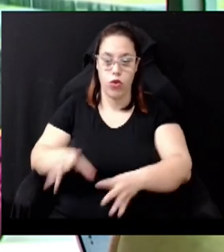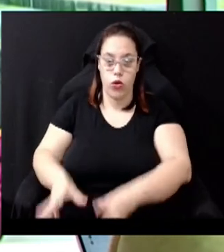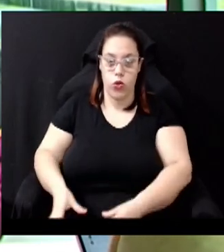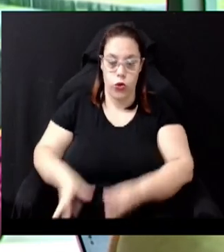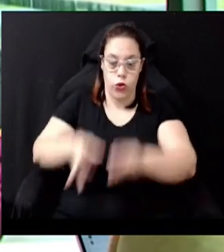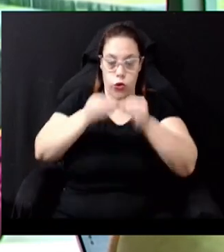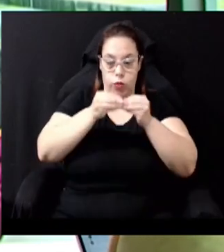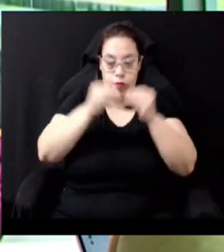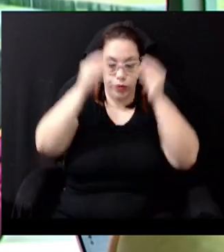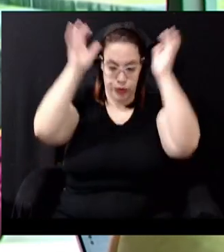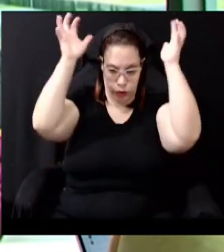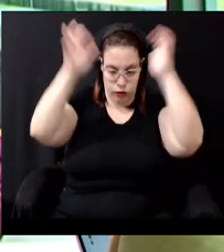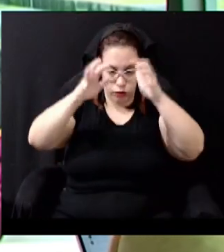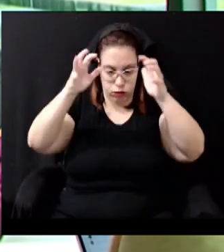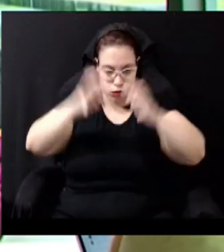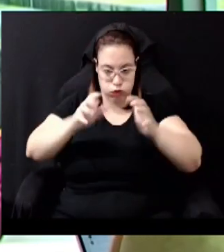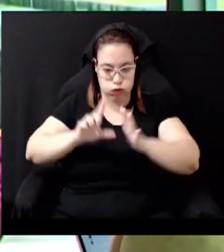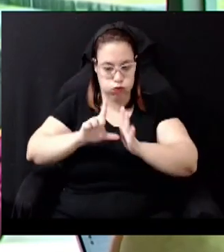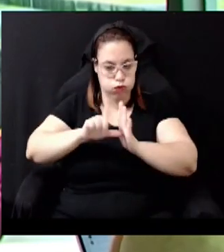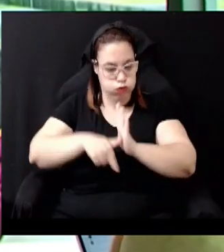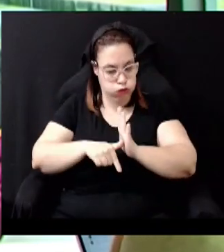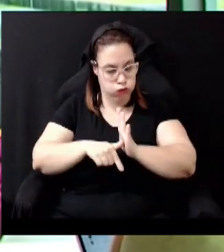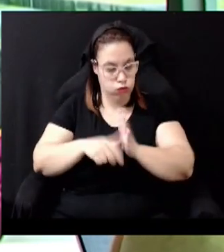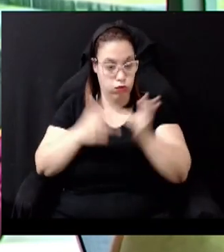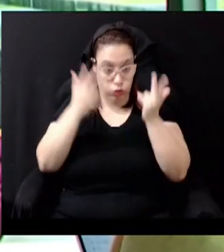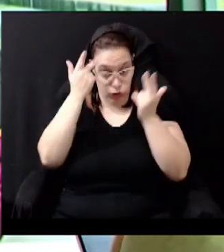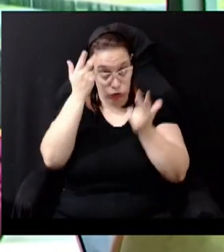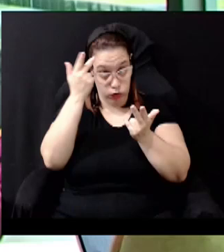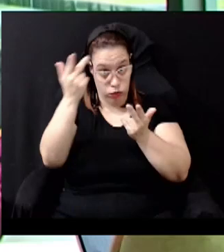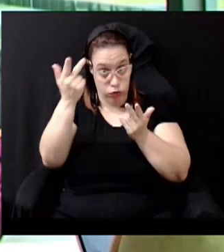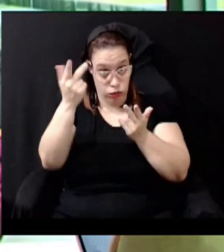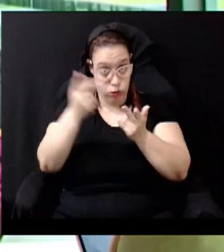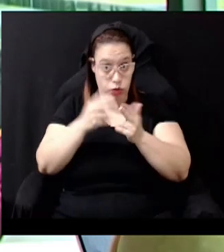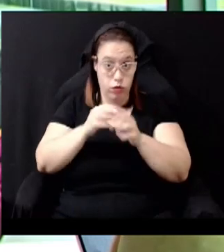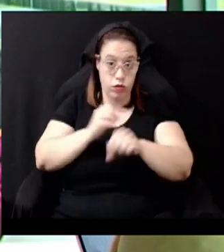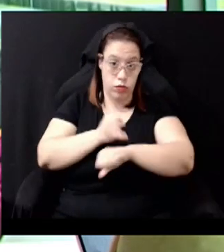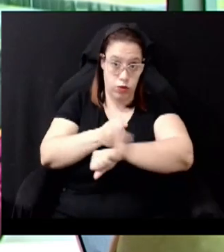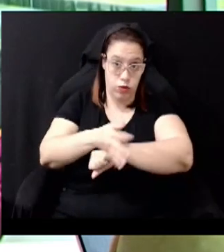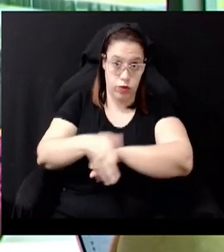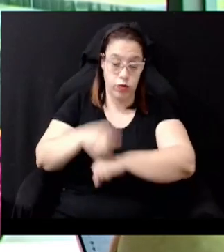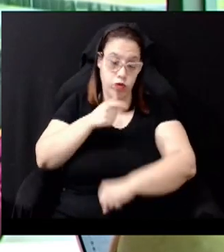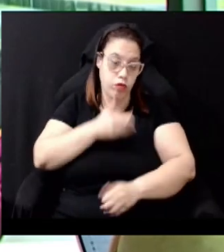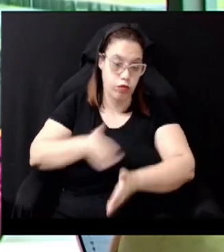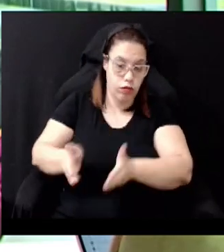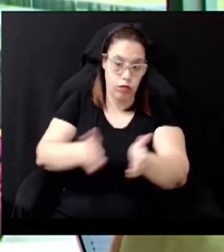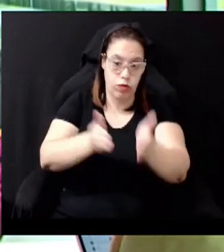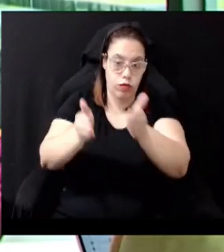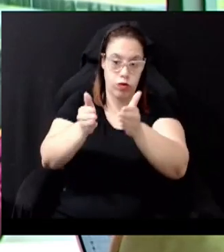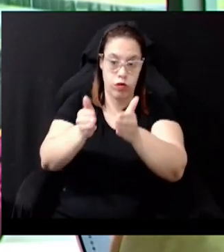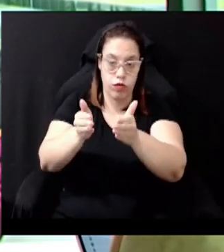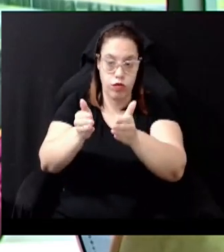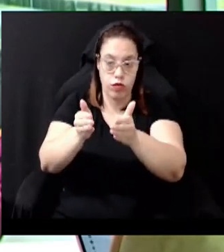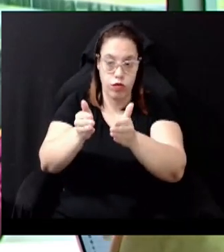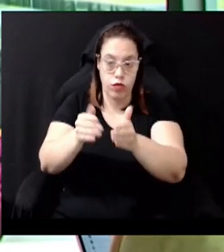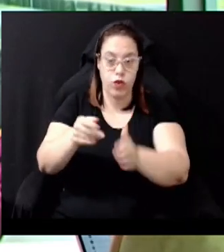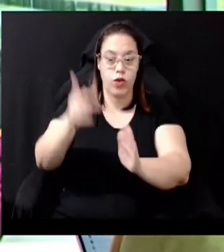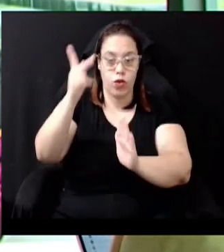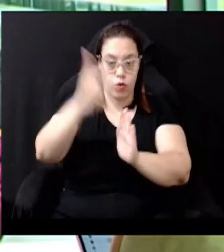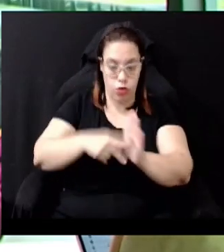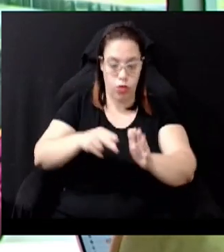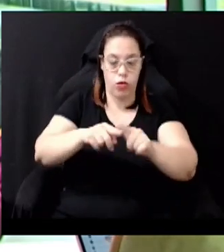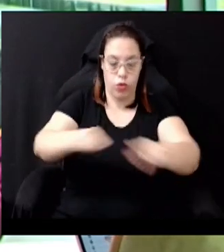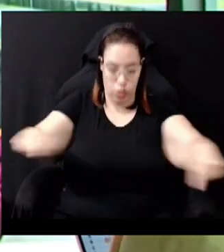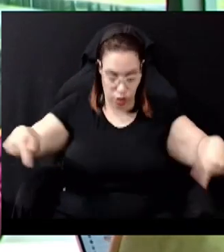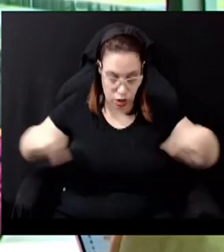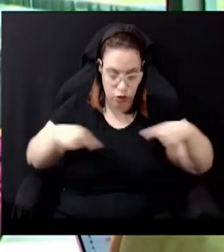antes do sistema ir para a drenagem natural, que vai acabar nos rios e nos cursos d'água, a gente privilegia a drenagem no próprio terreno, trazendo